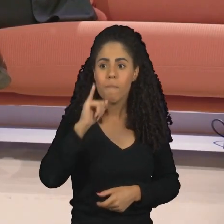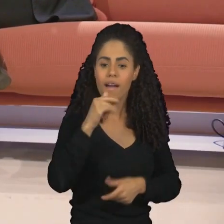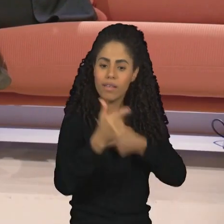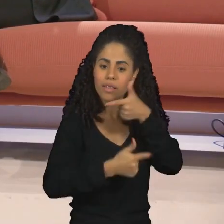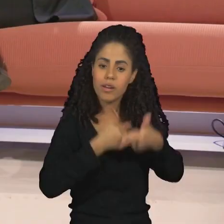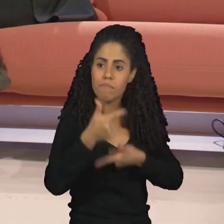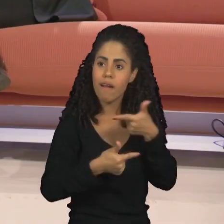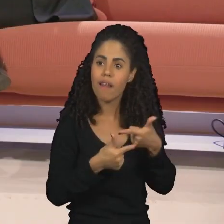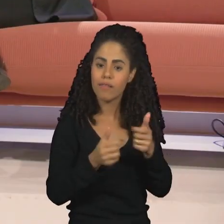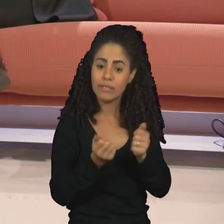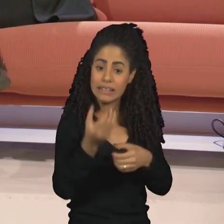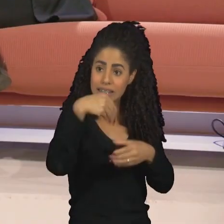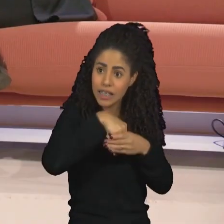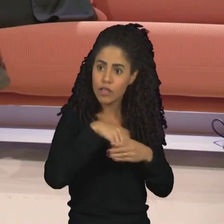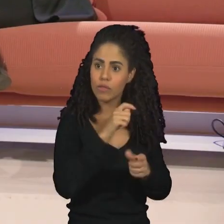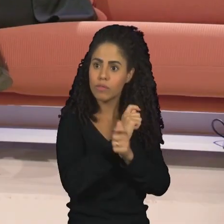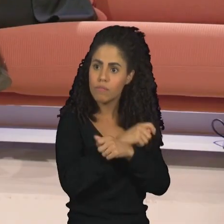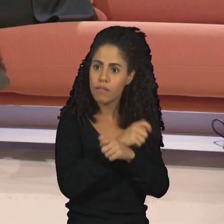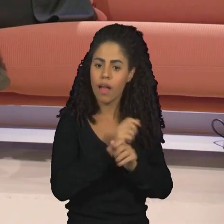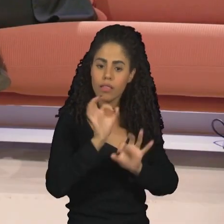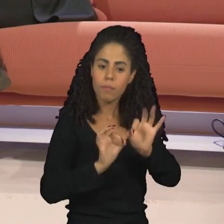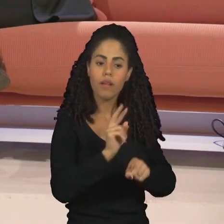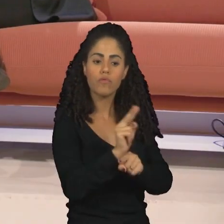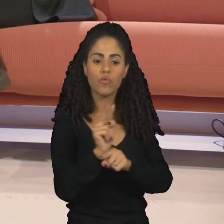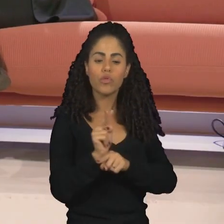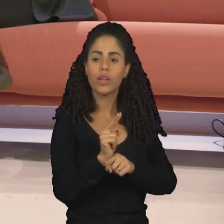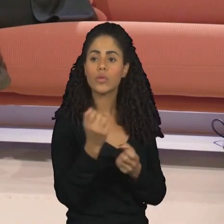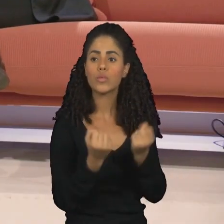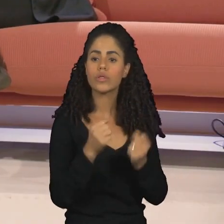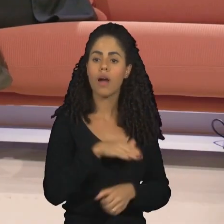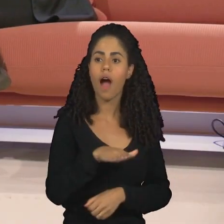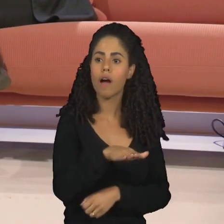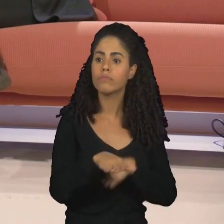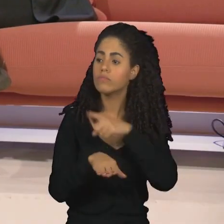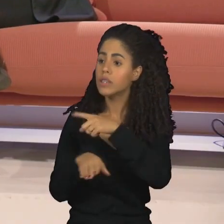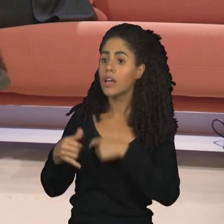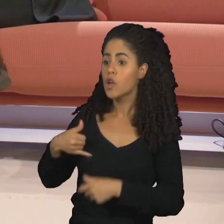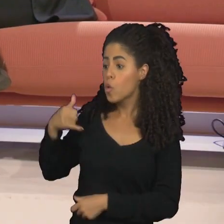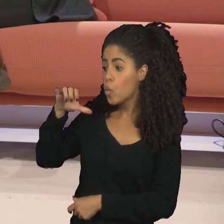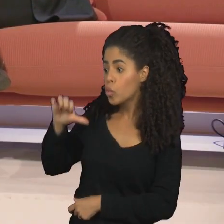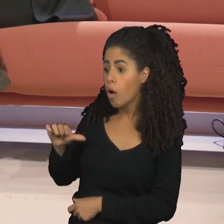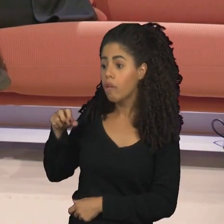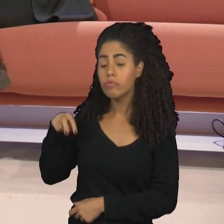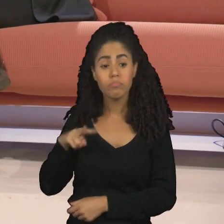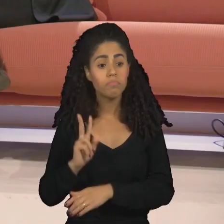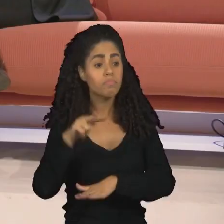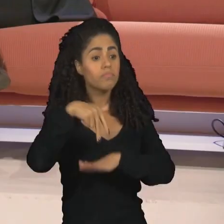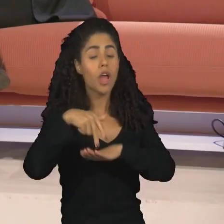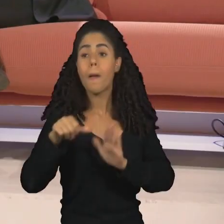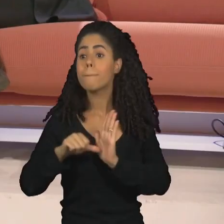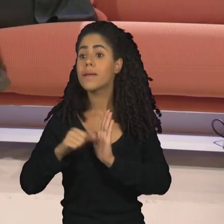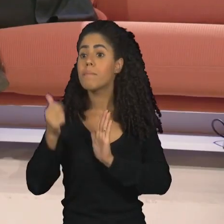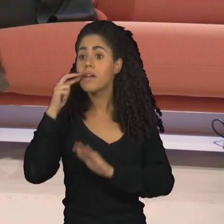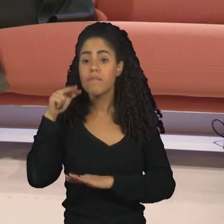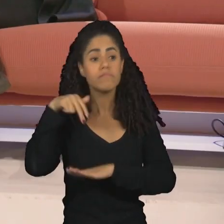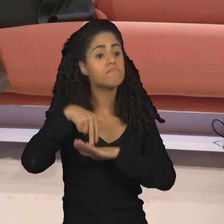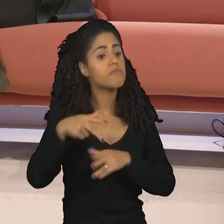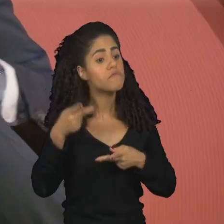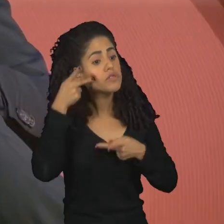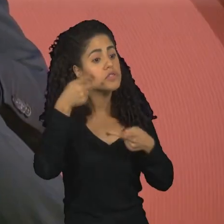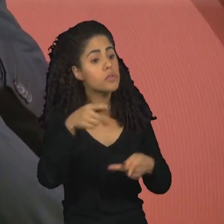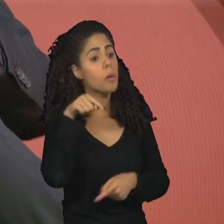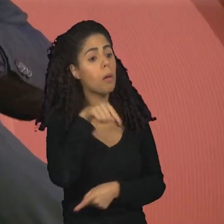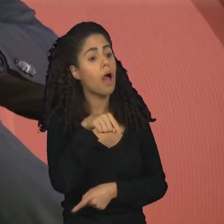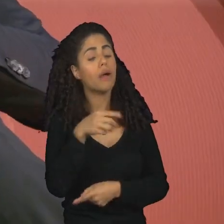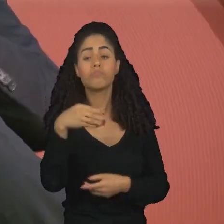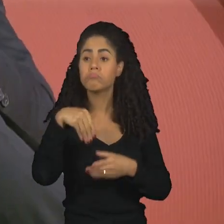do parqueamento, né, estacionamento, e ele com 9 anos veio a primeira vez na PUC e foi crescendo nesse